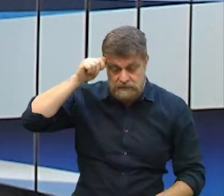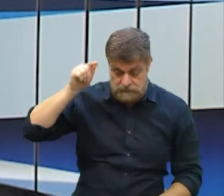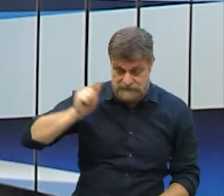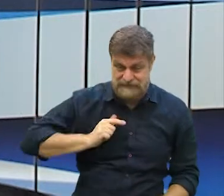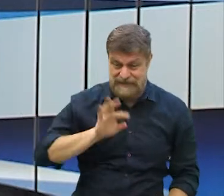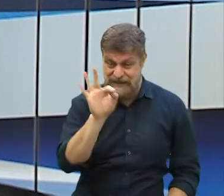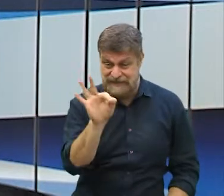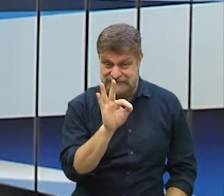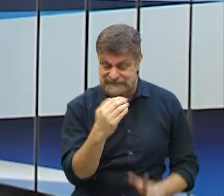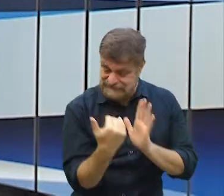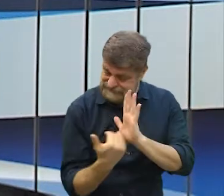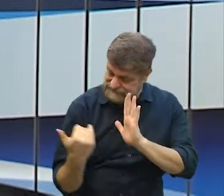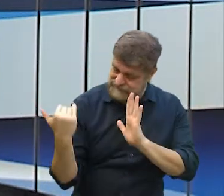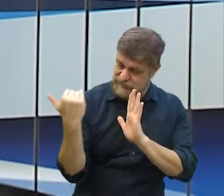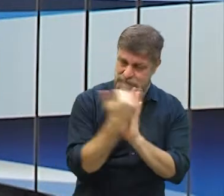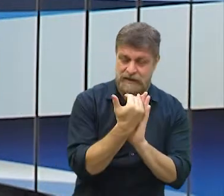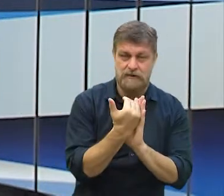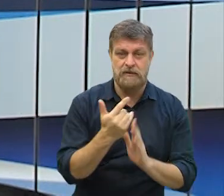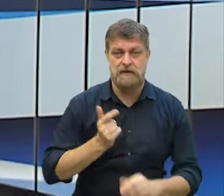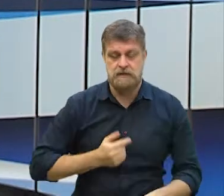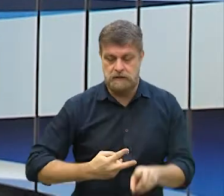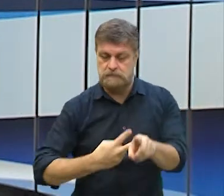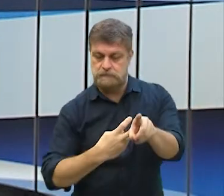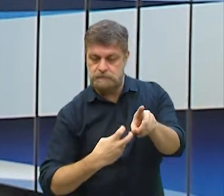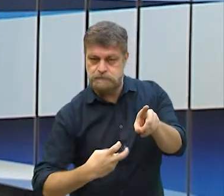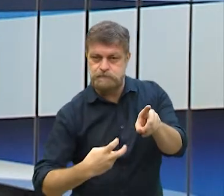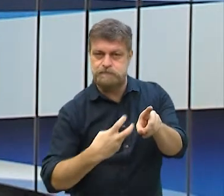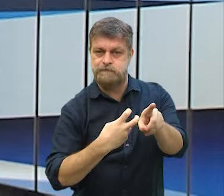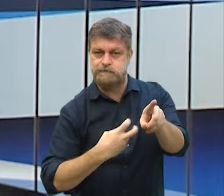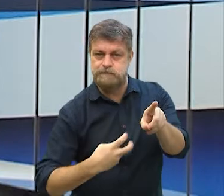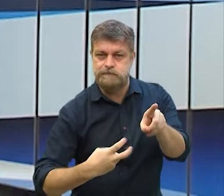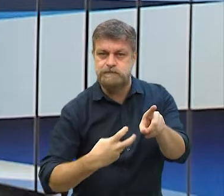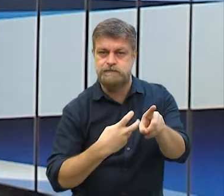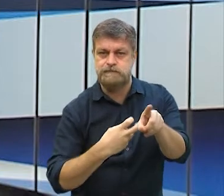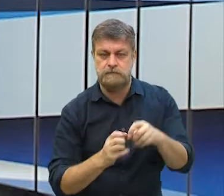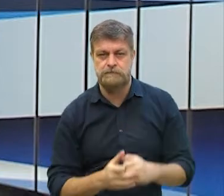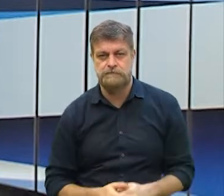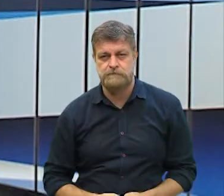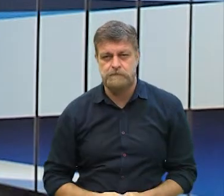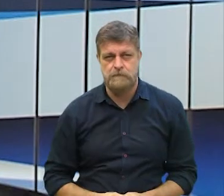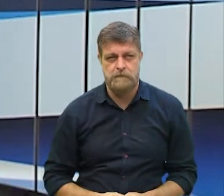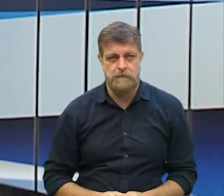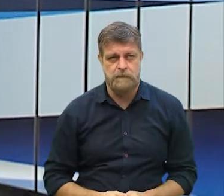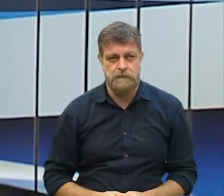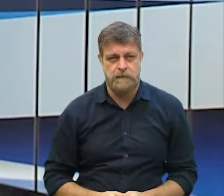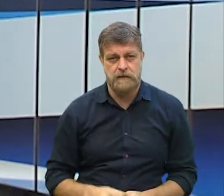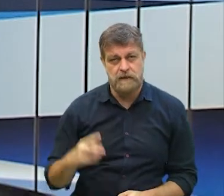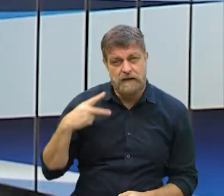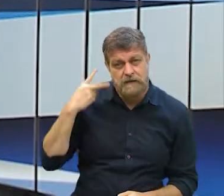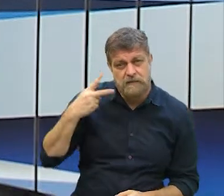negra, portanto, com uma incidência maior de casos com doença na próstata.